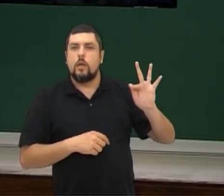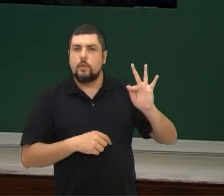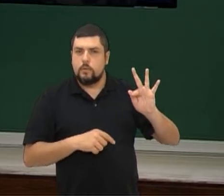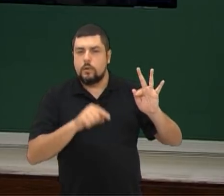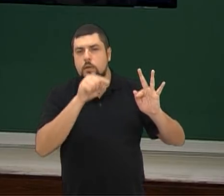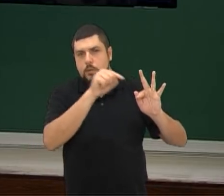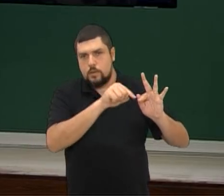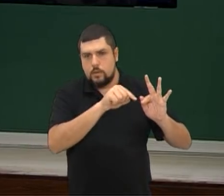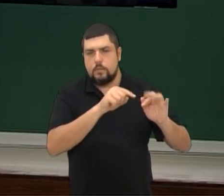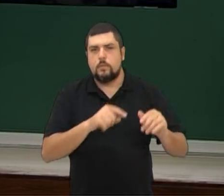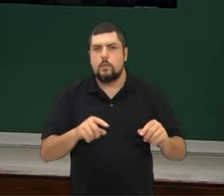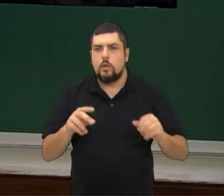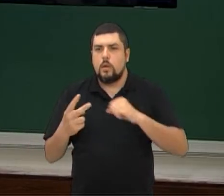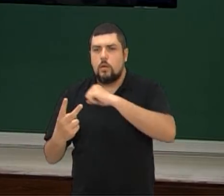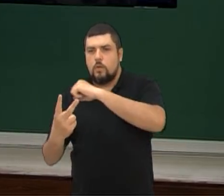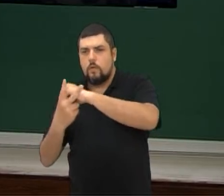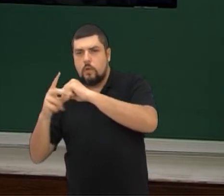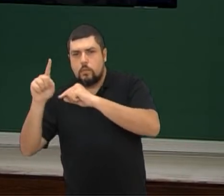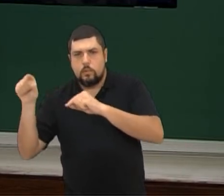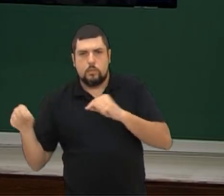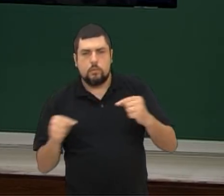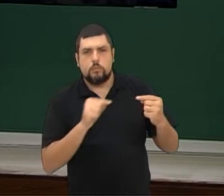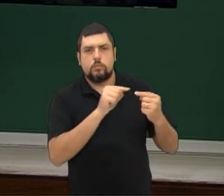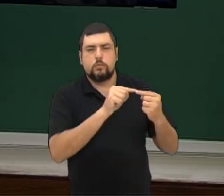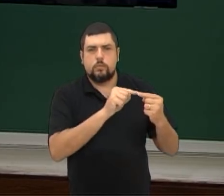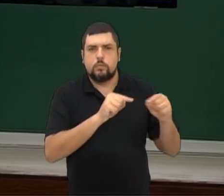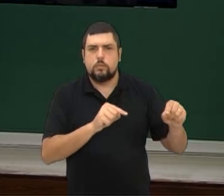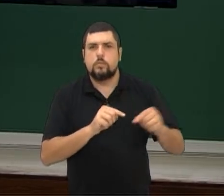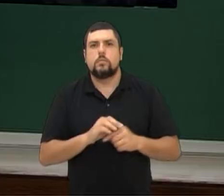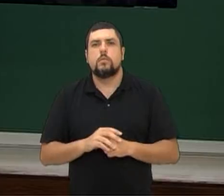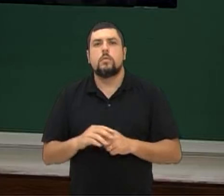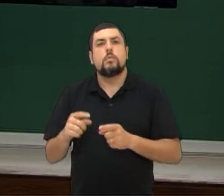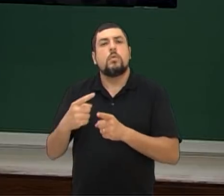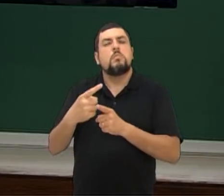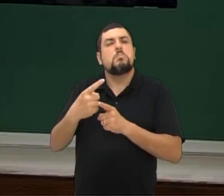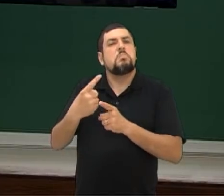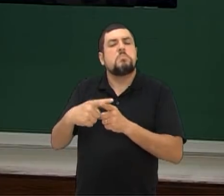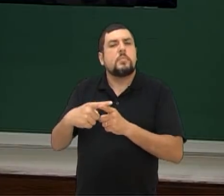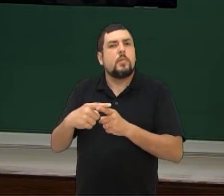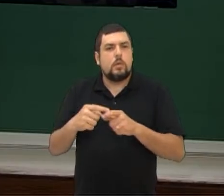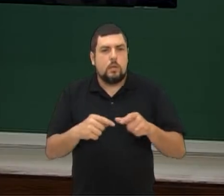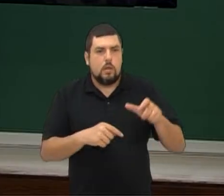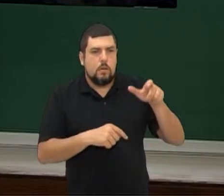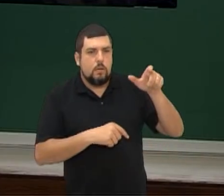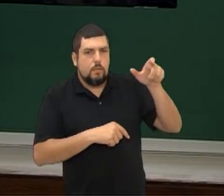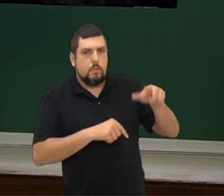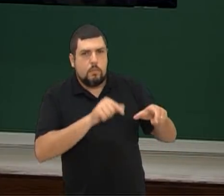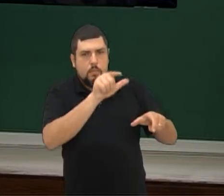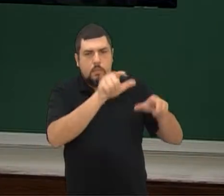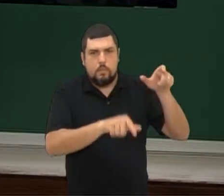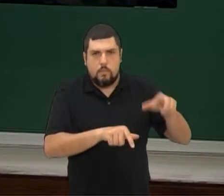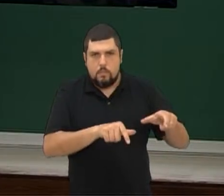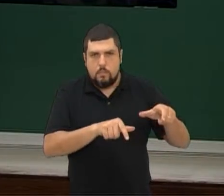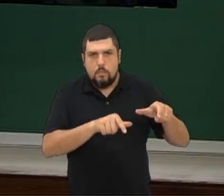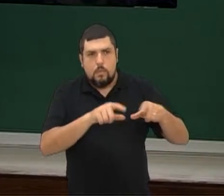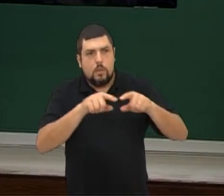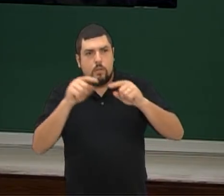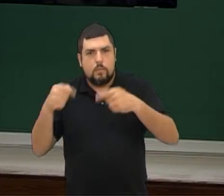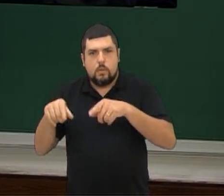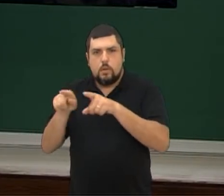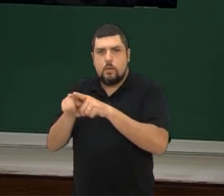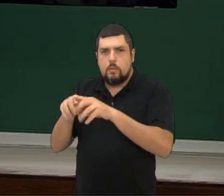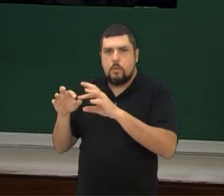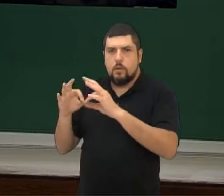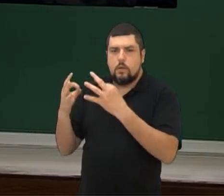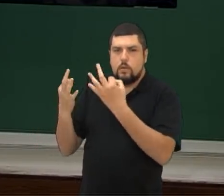primeira pessoa que aparece. Por que que isso acontece? Porque eu tenho sujeitos, então, Francis Gleidson e família